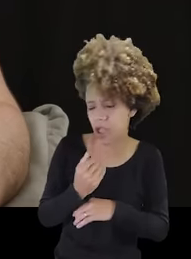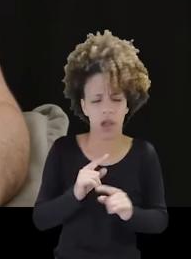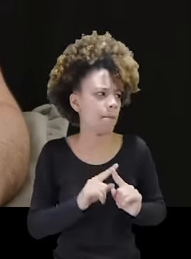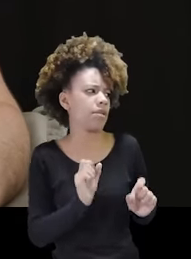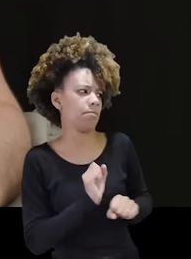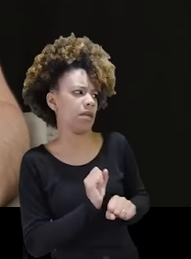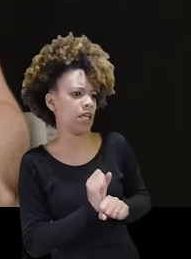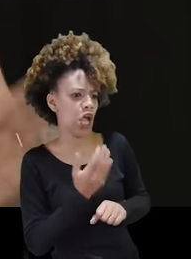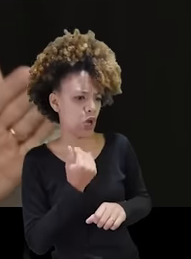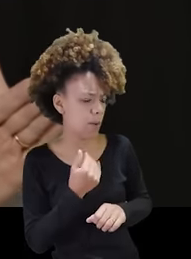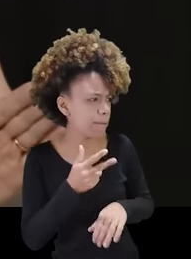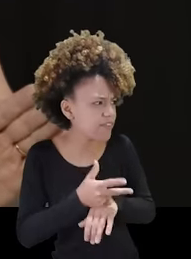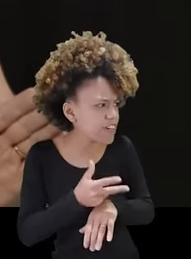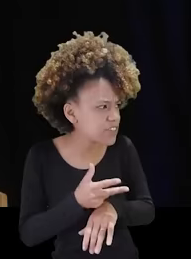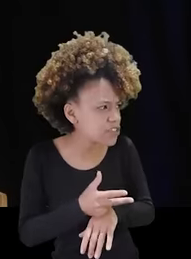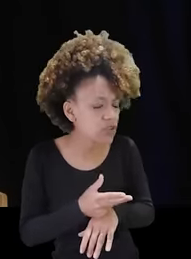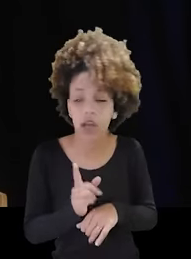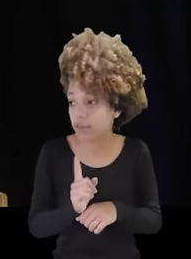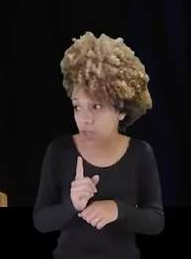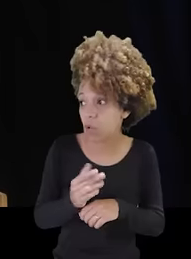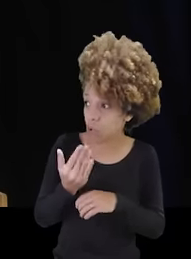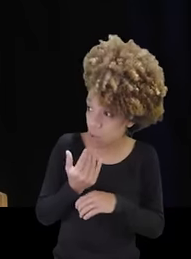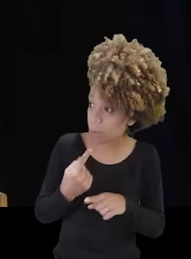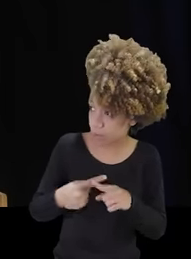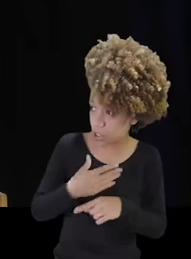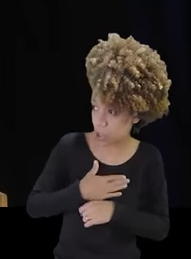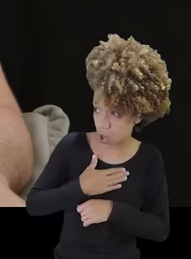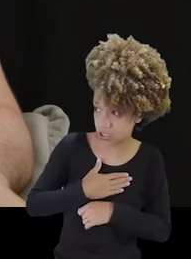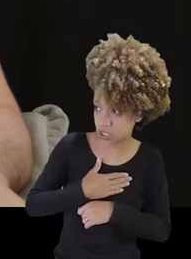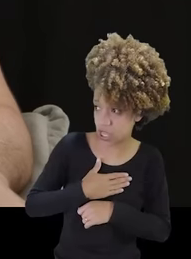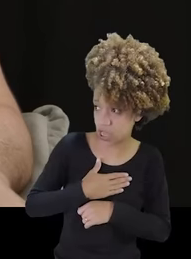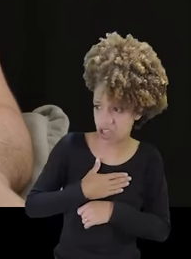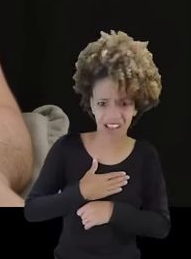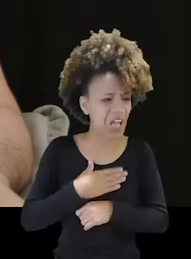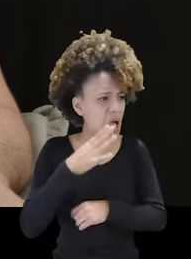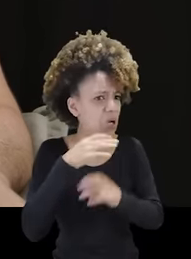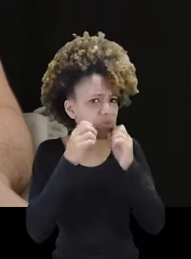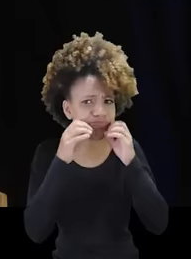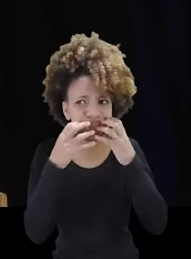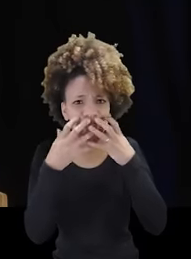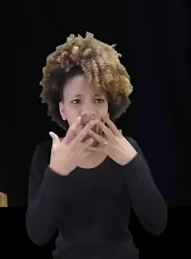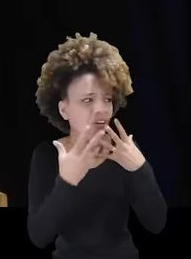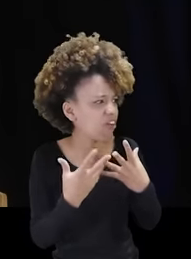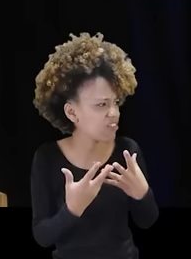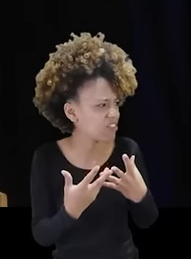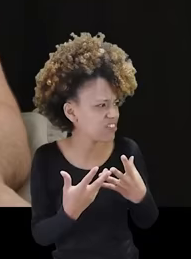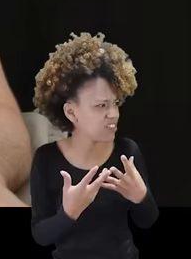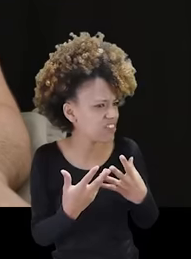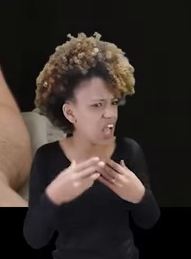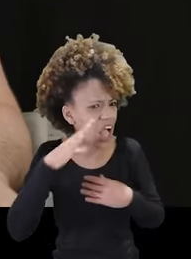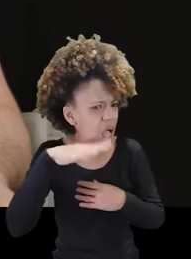mas a pessoa come para fazer vídeo não esse pessoal come porque gosta eu gosto fica toda explodida o pessoal gosta